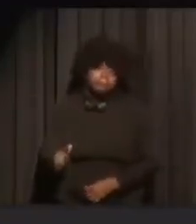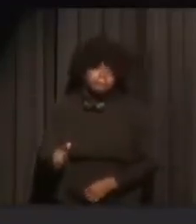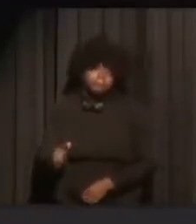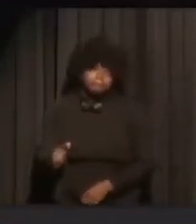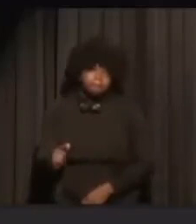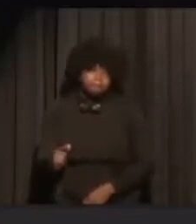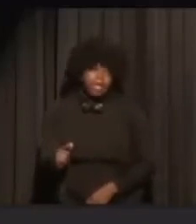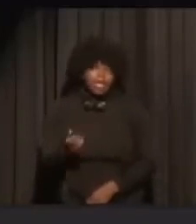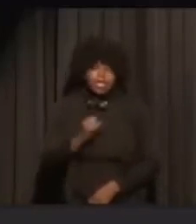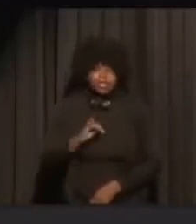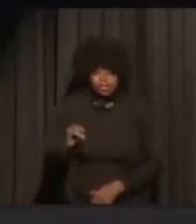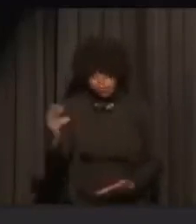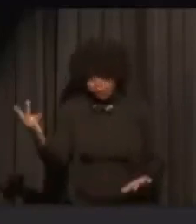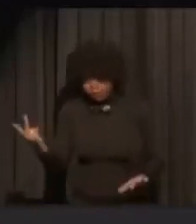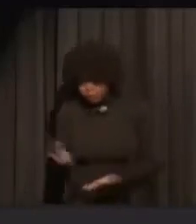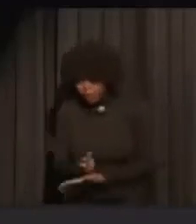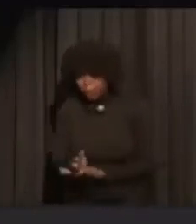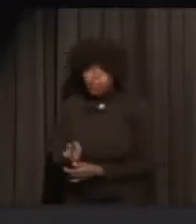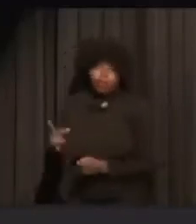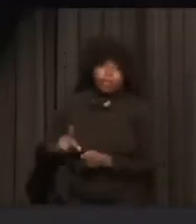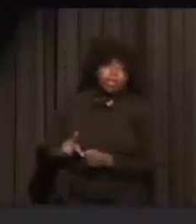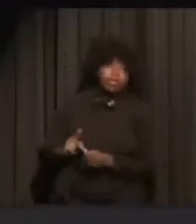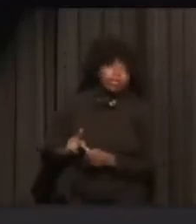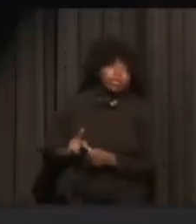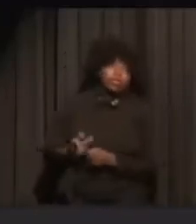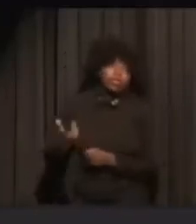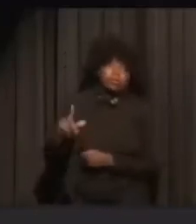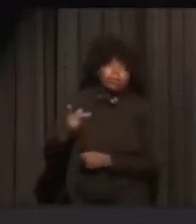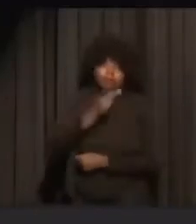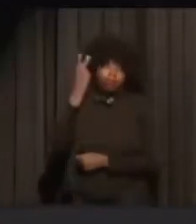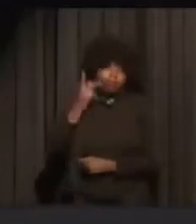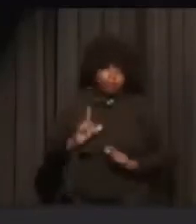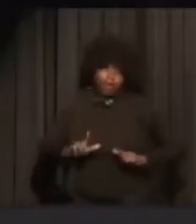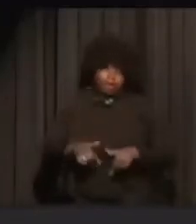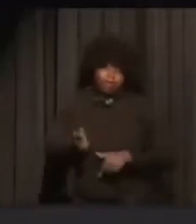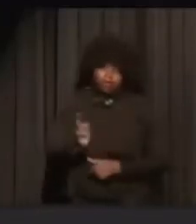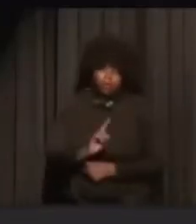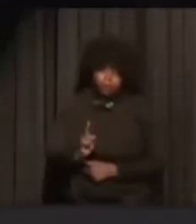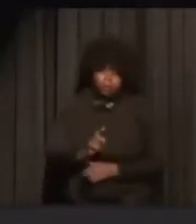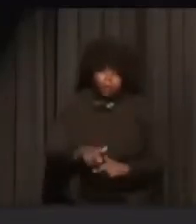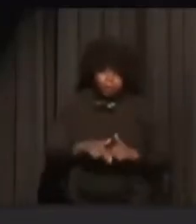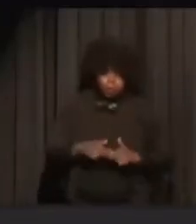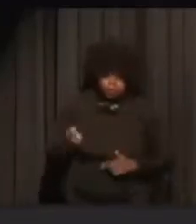se não acontecer com a Petrobras ninguém mais fará e é por essa jornada que nós estamos trilhando